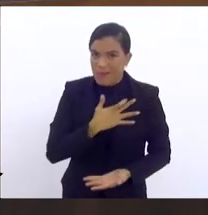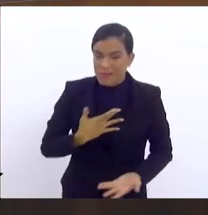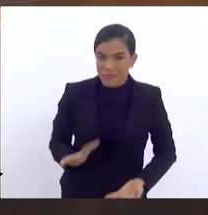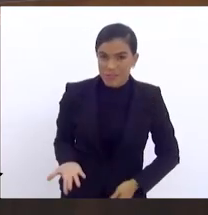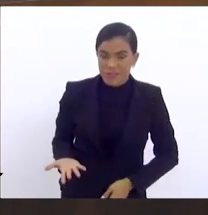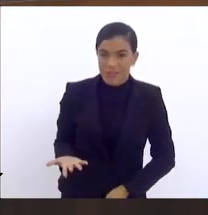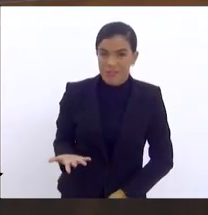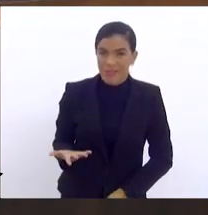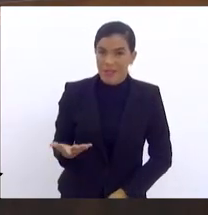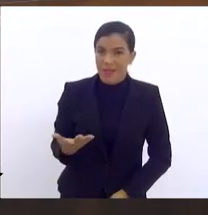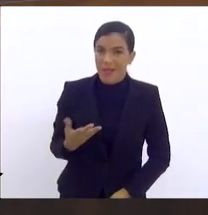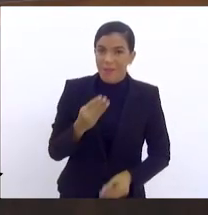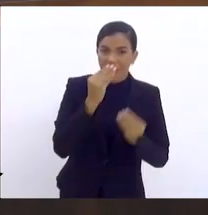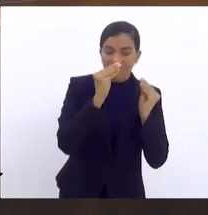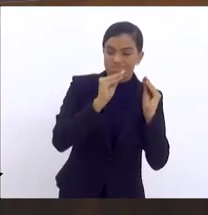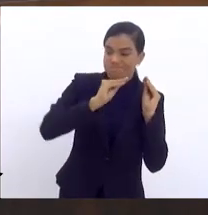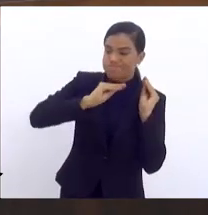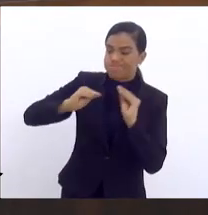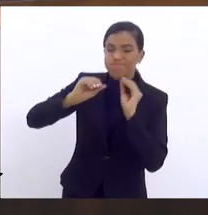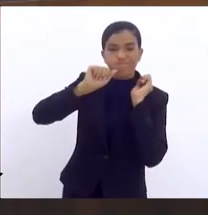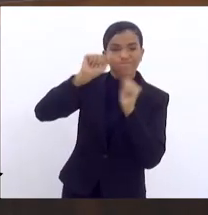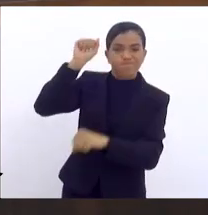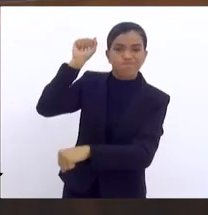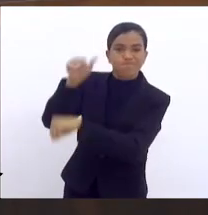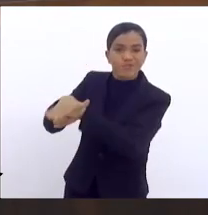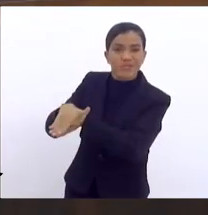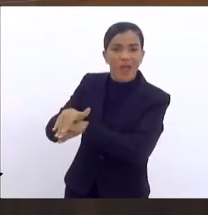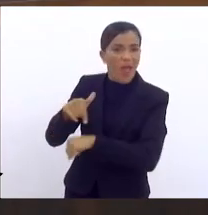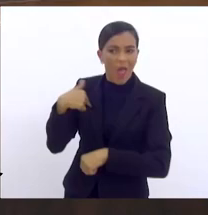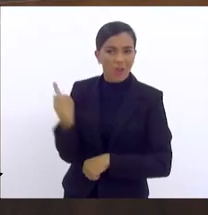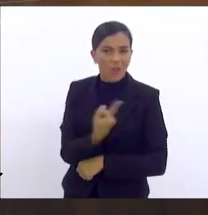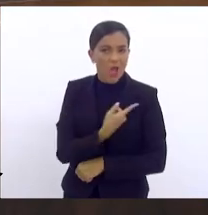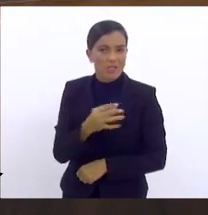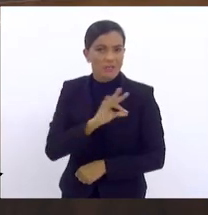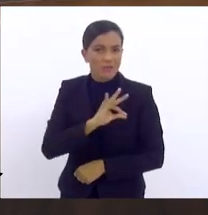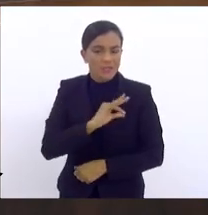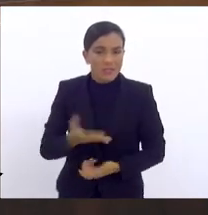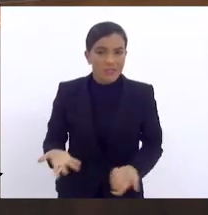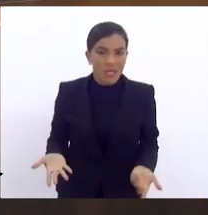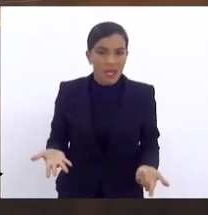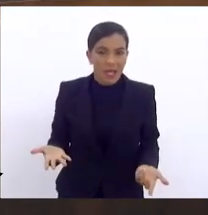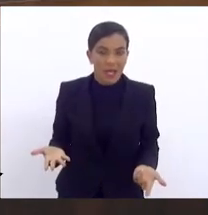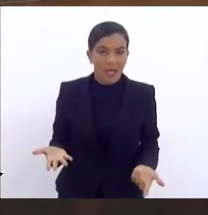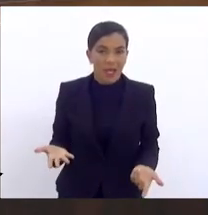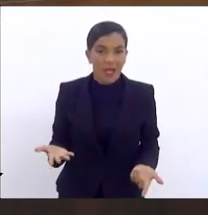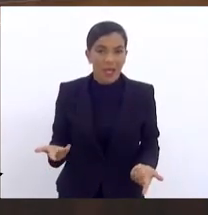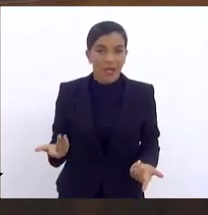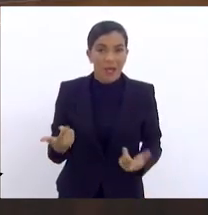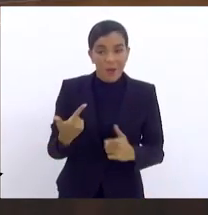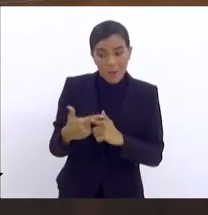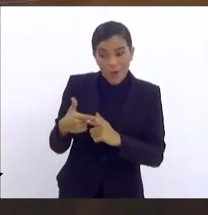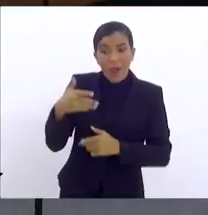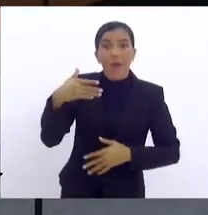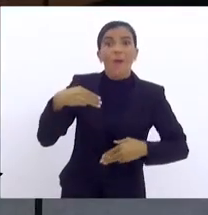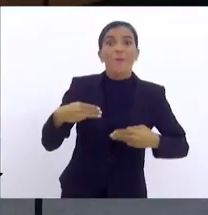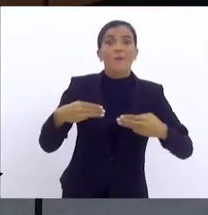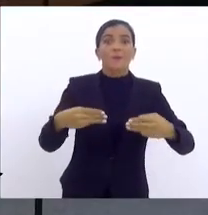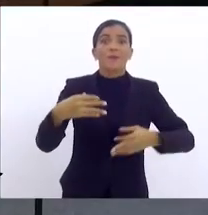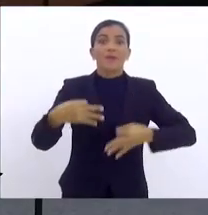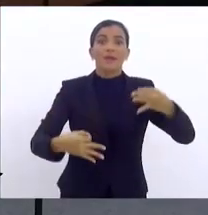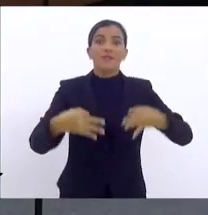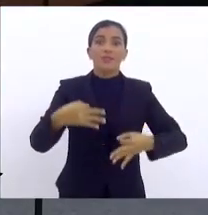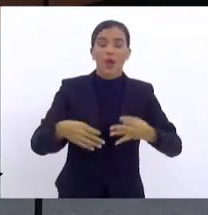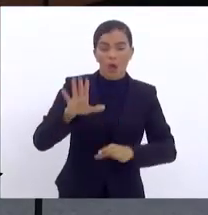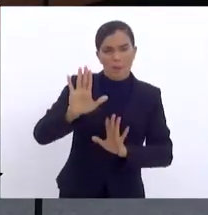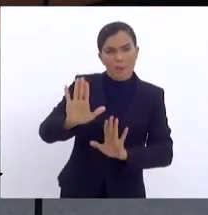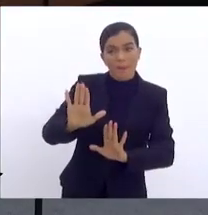enfraquece A Nossa tropa ele enfraquece A Nossa tropa porque ele é ali nele que é o ministro da Justiça que a gente olha